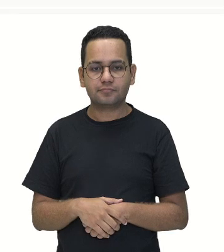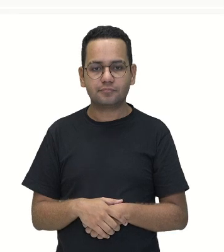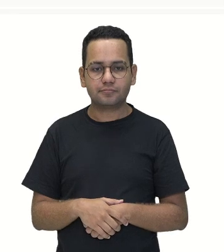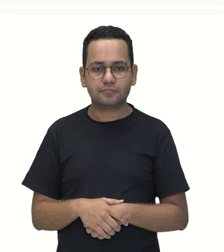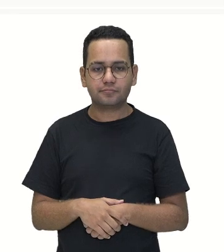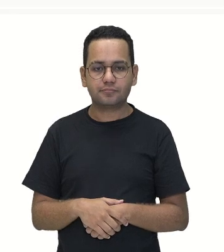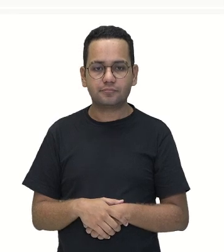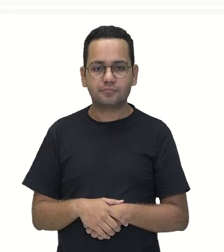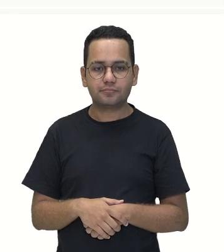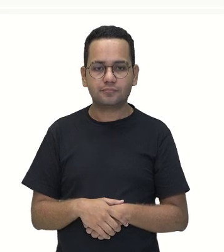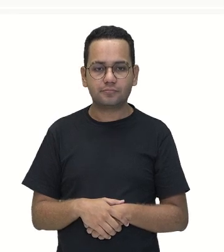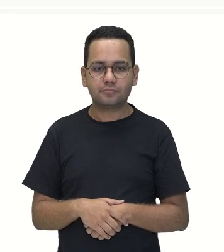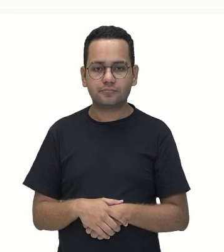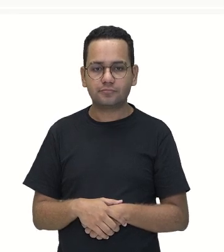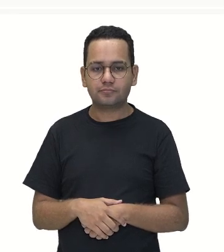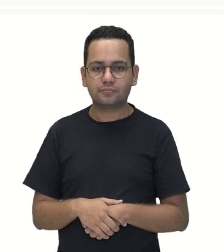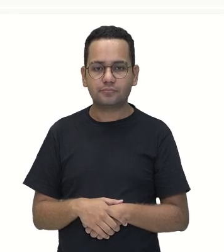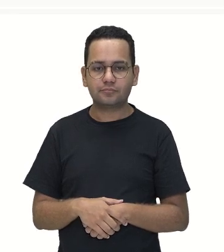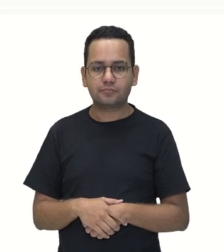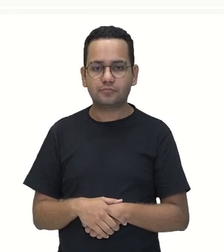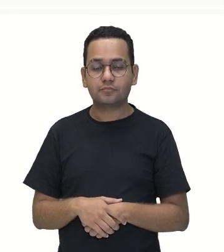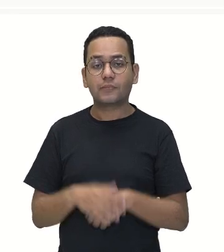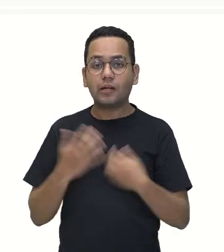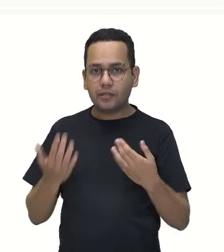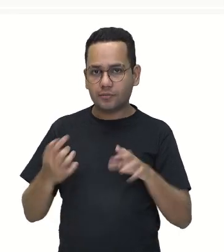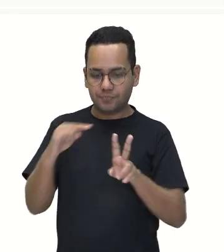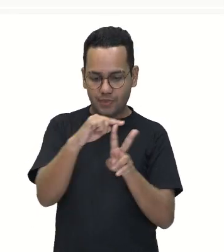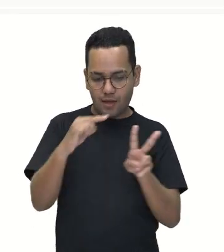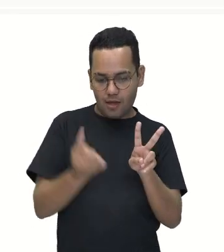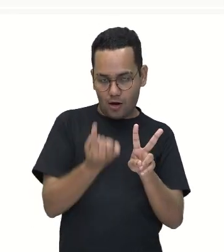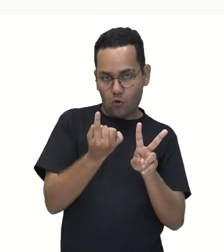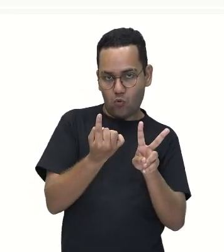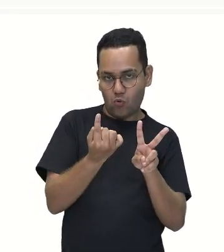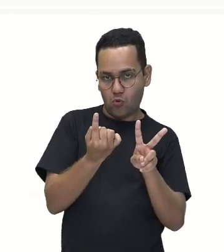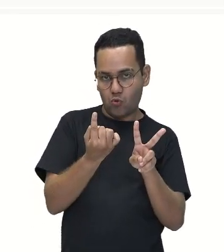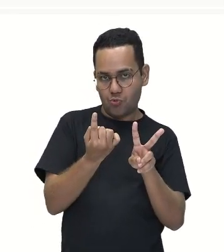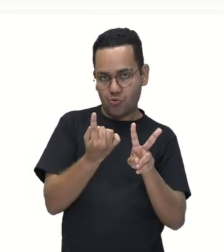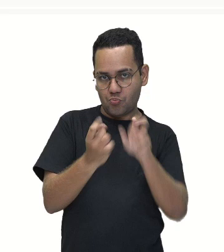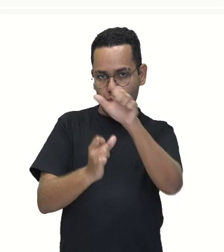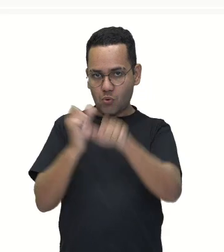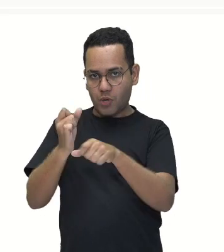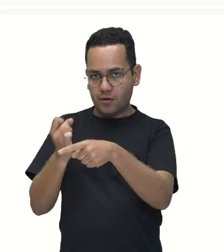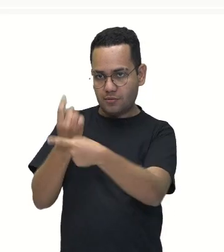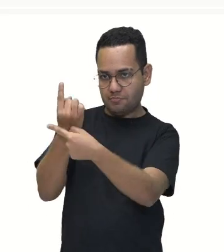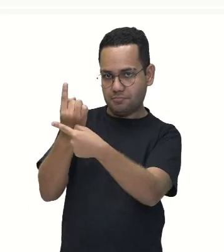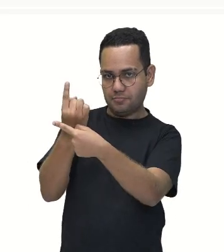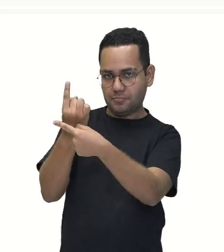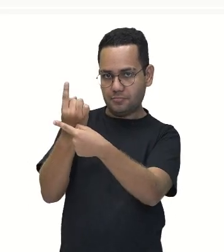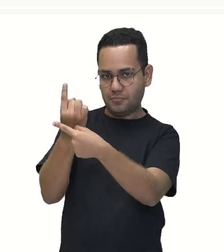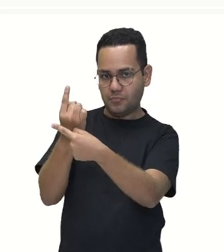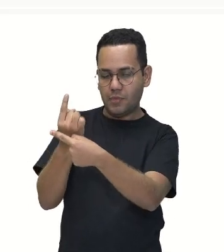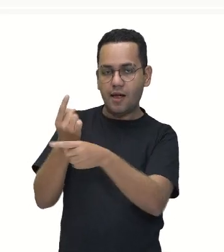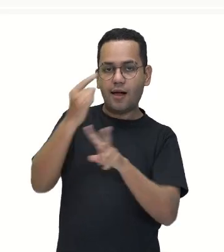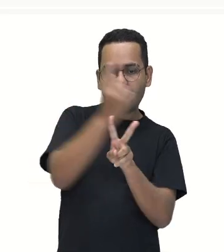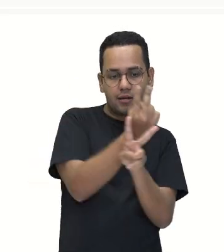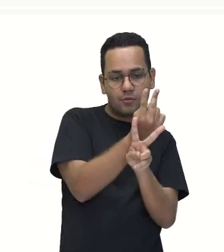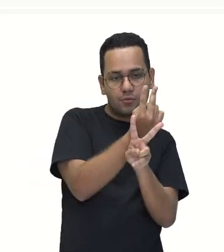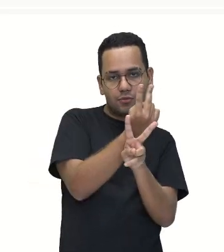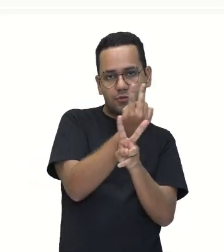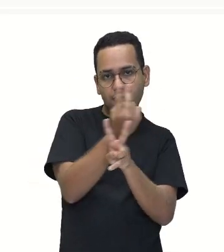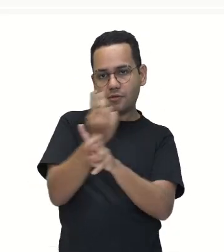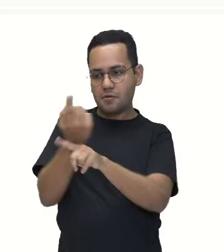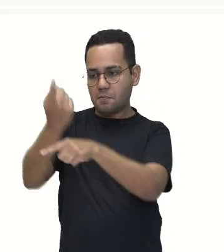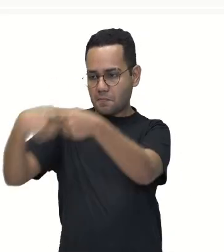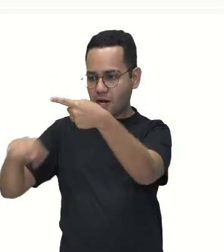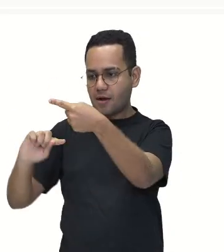é 1 então ele vai ficar aqui em cima na fração ele vai ser o numerador tá e o índice da raiz que é dois ele vai ser o